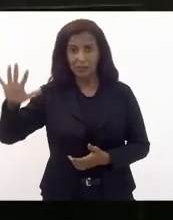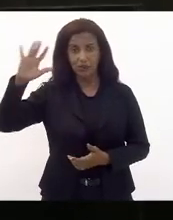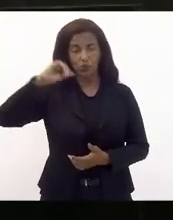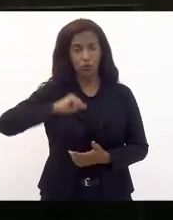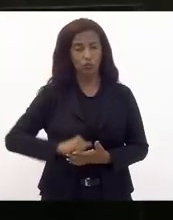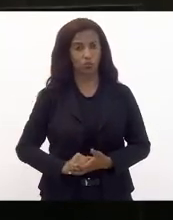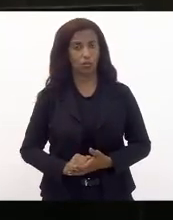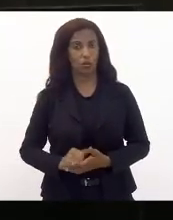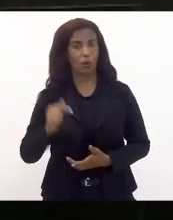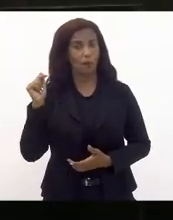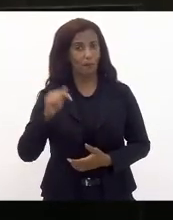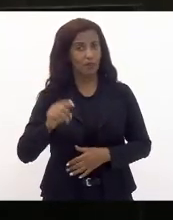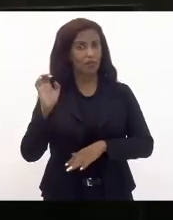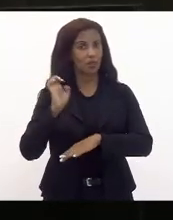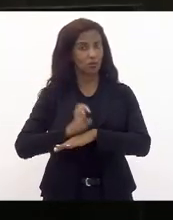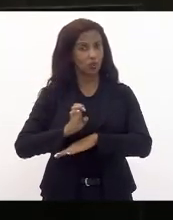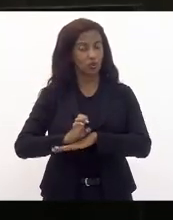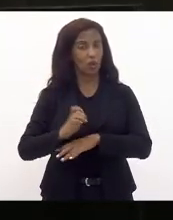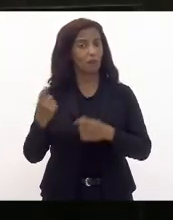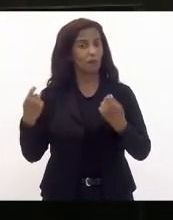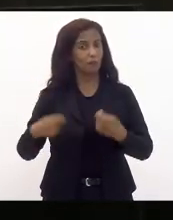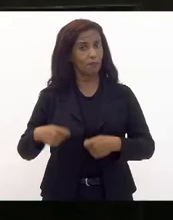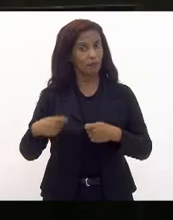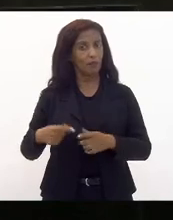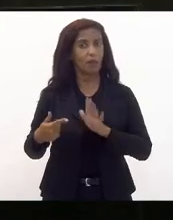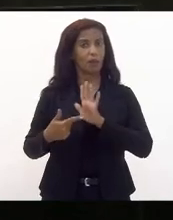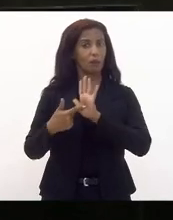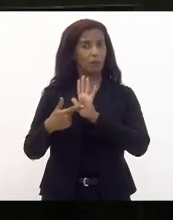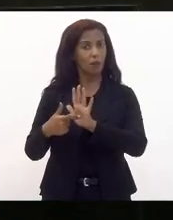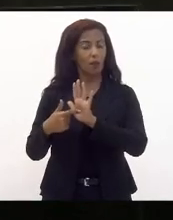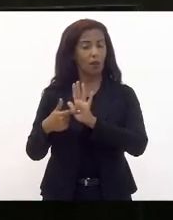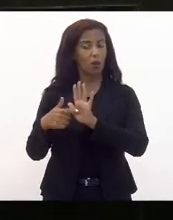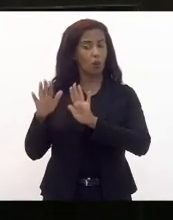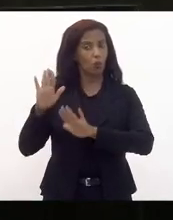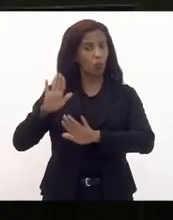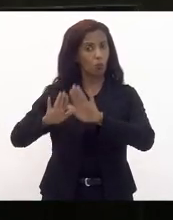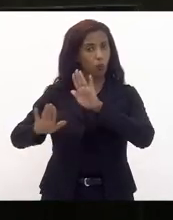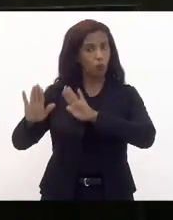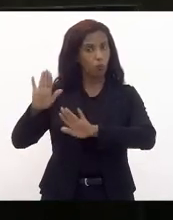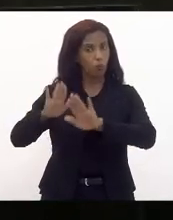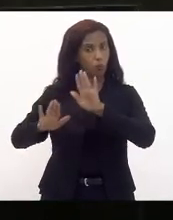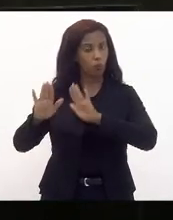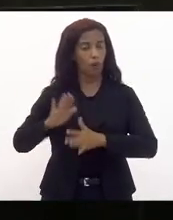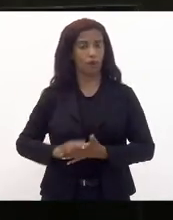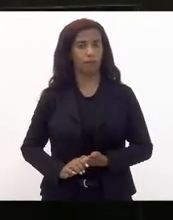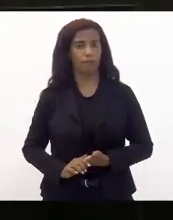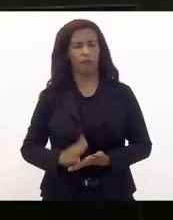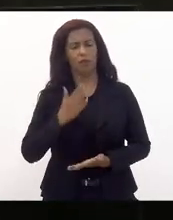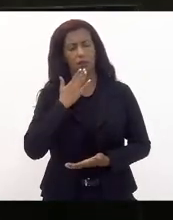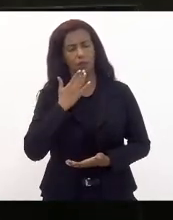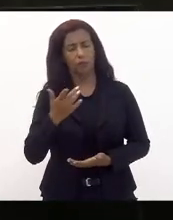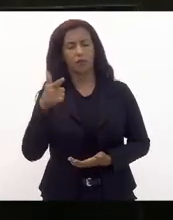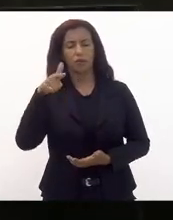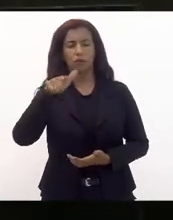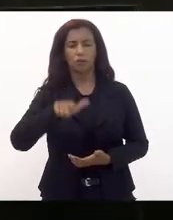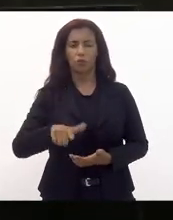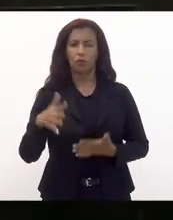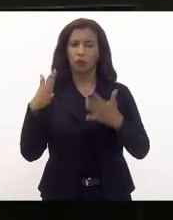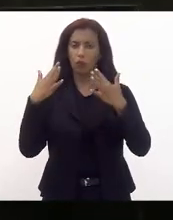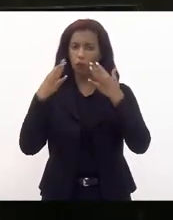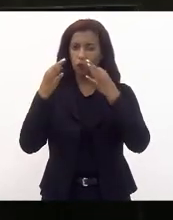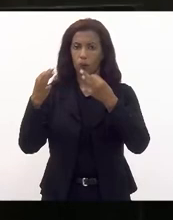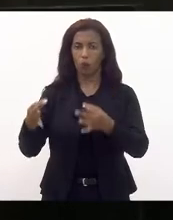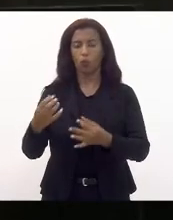mas aqui no nosso Estado do Rio de Janeiro precisamos sinalizar uma bandeira de atenção e aí eu Solicito mais uma vez uma